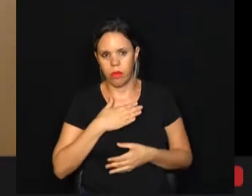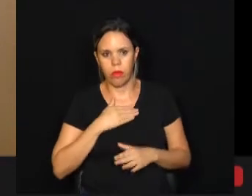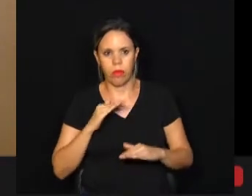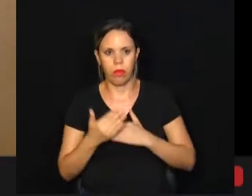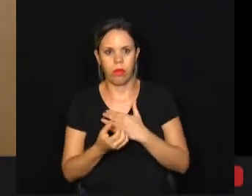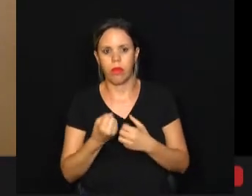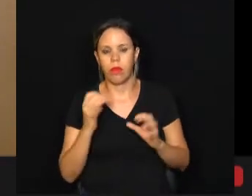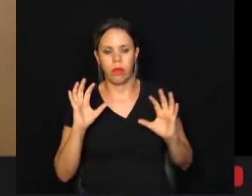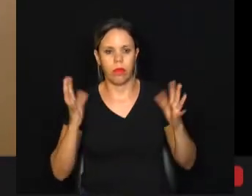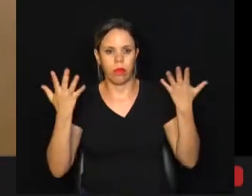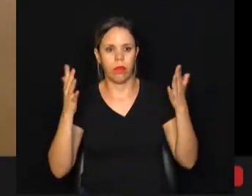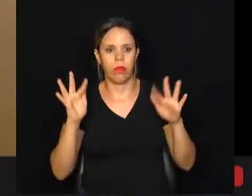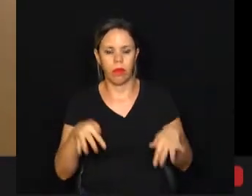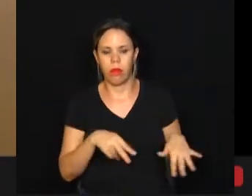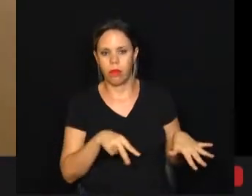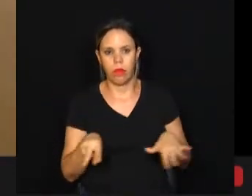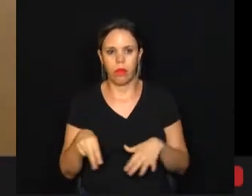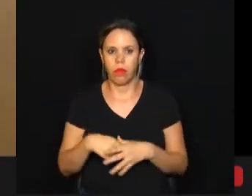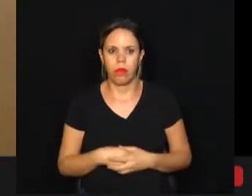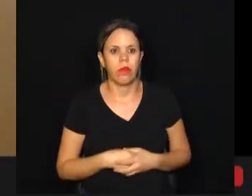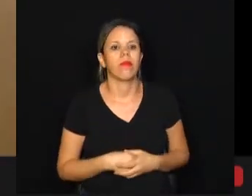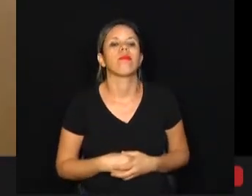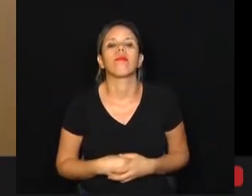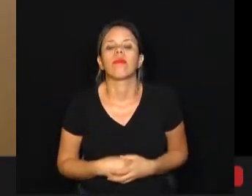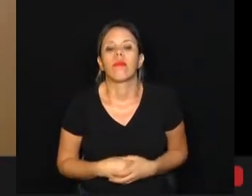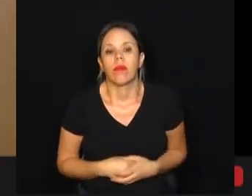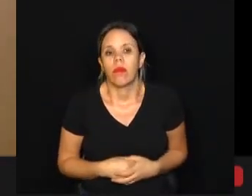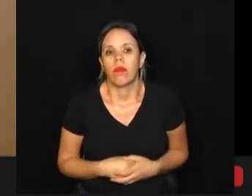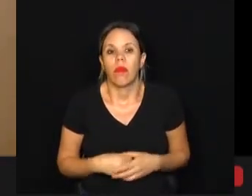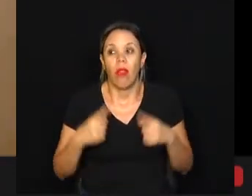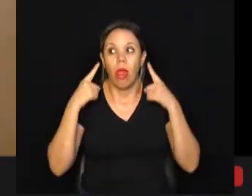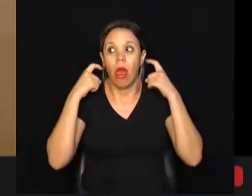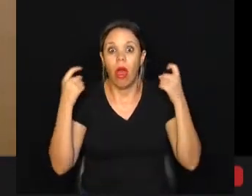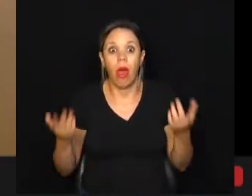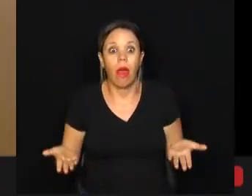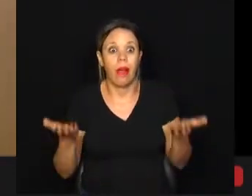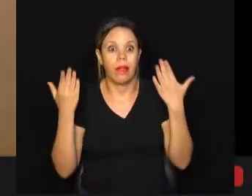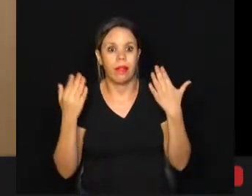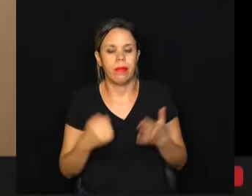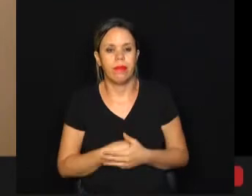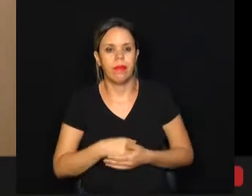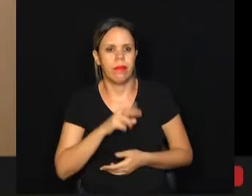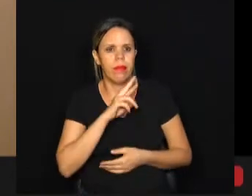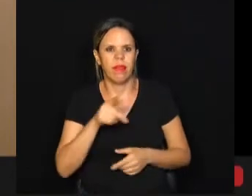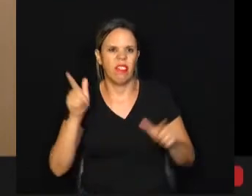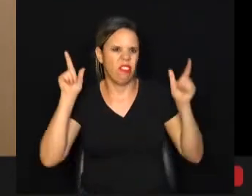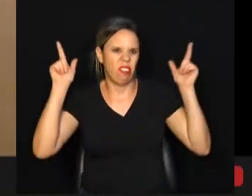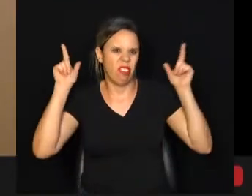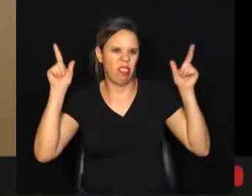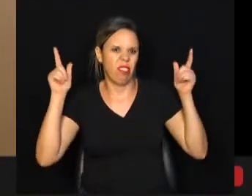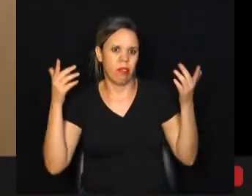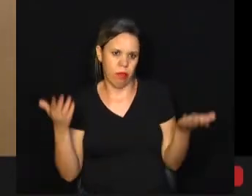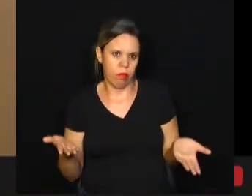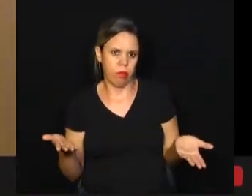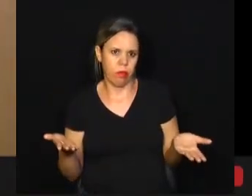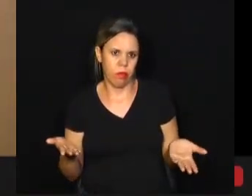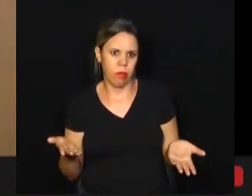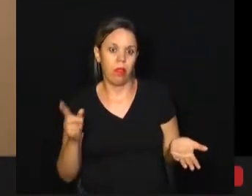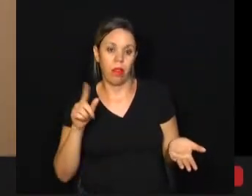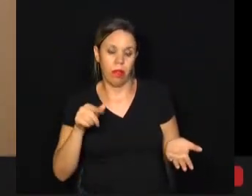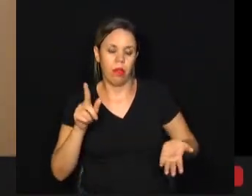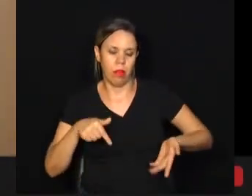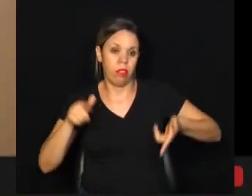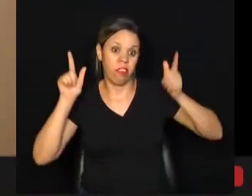quantas festas tem nos finais de semana, né? E som altíssimo. E não é o pancadão? É um